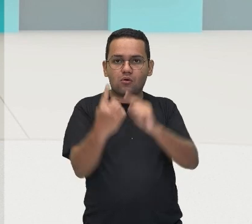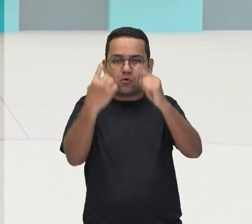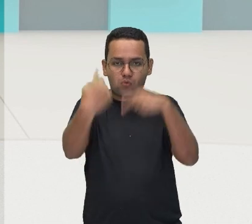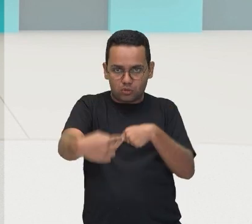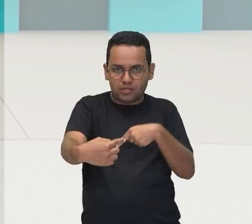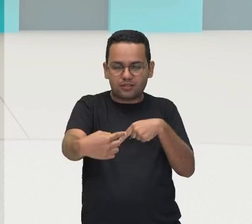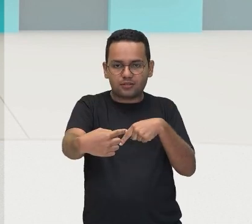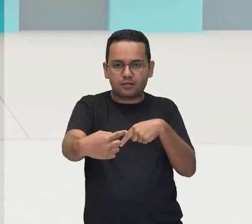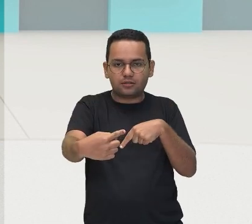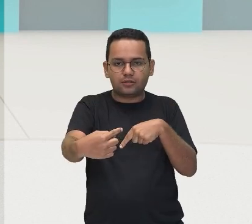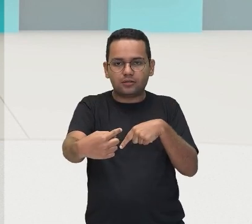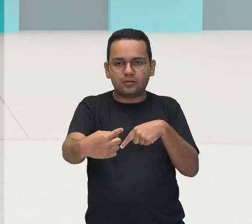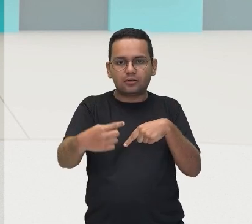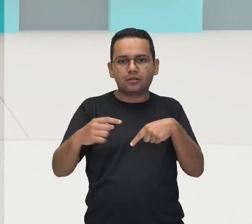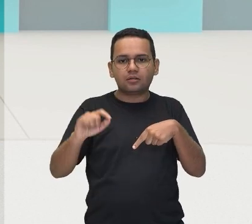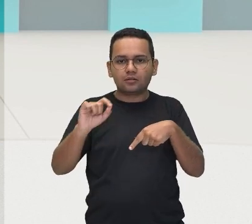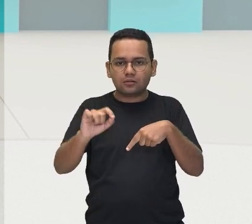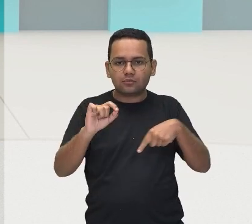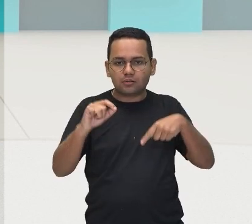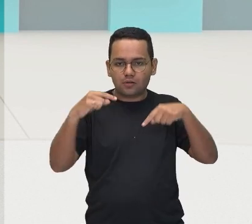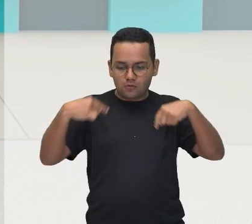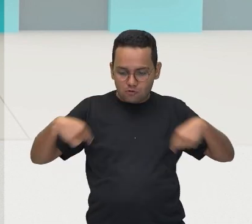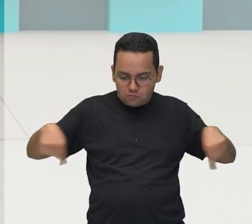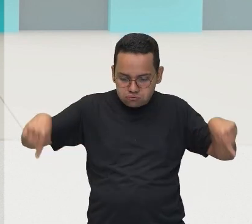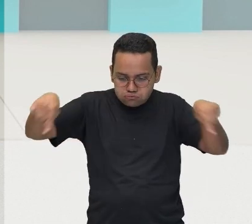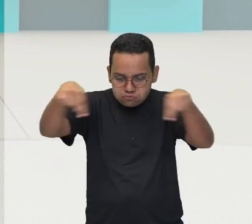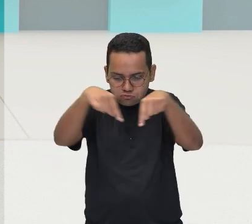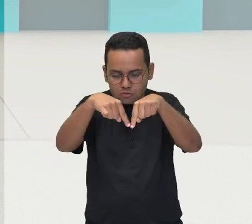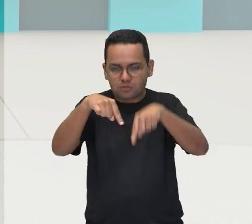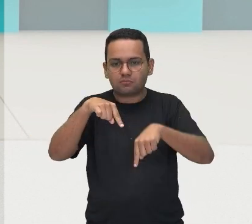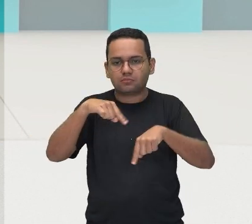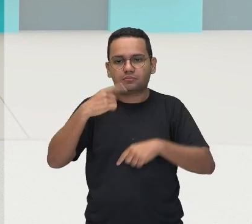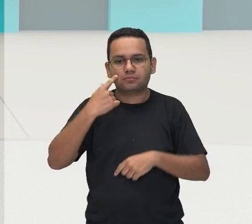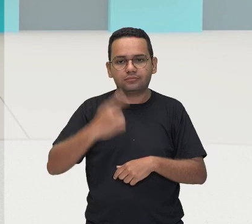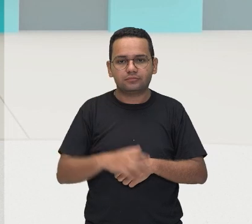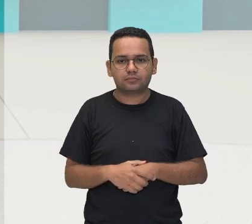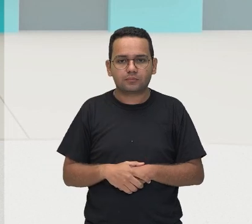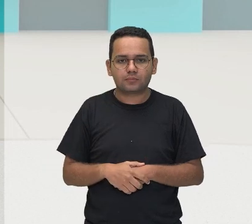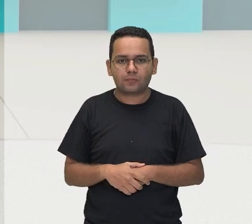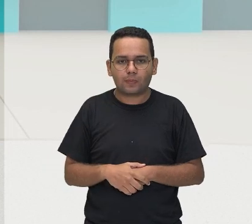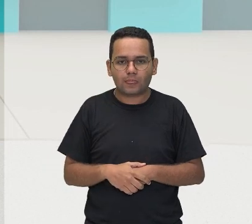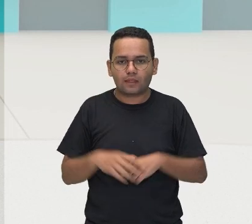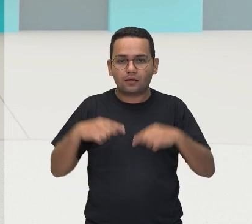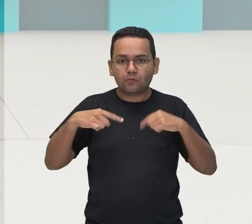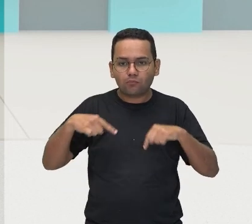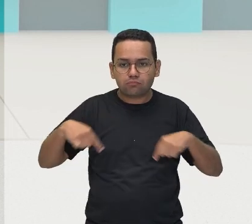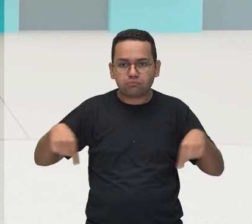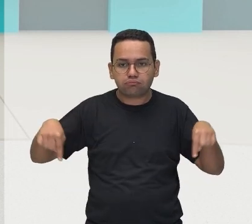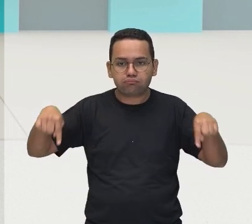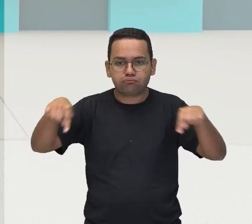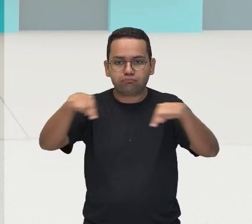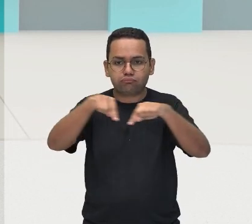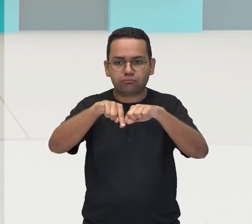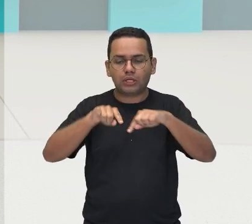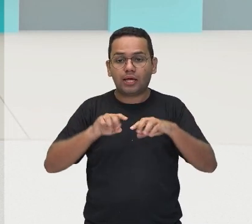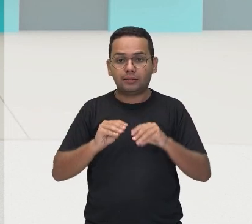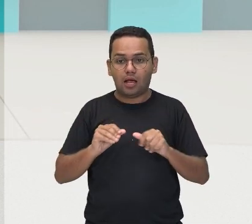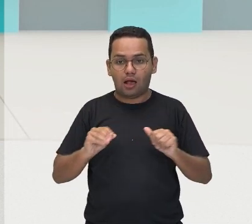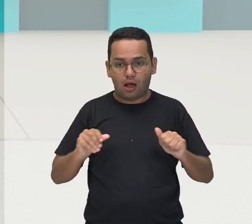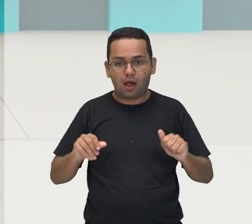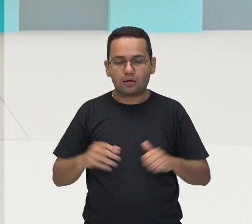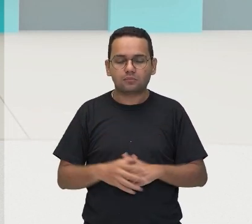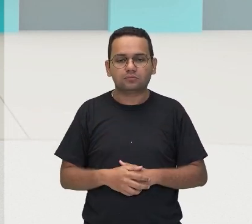de forma circular, como vocês vão observar aí na imagem, né? Esse ringue de forma circular ele é feito de terra